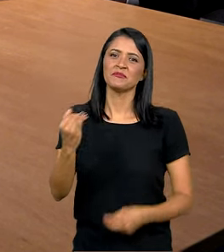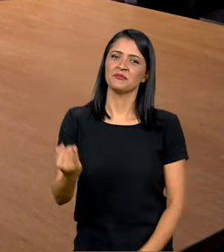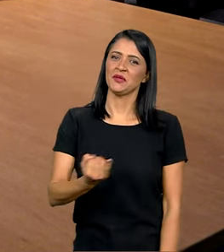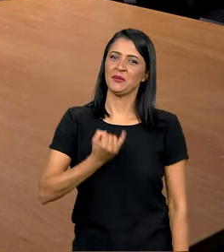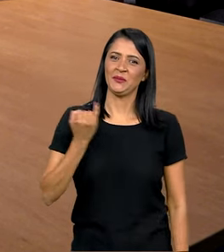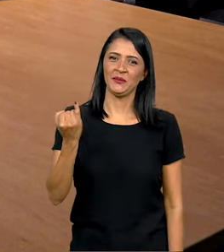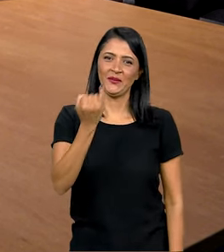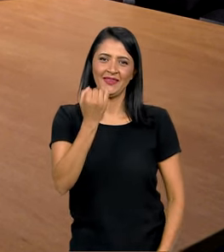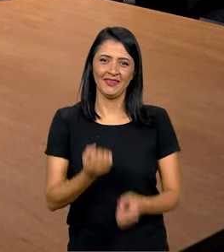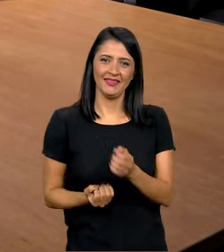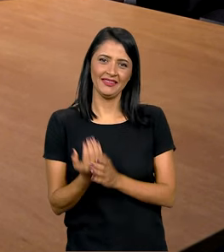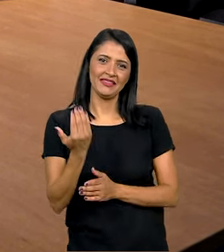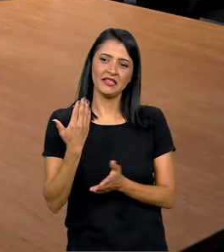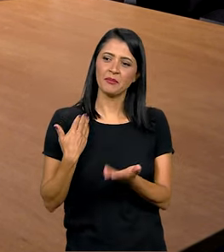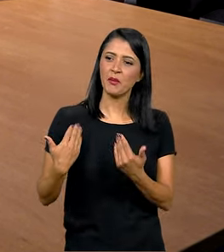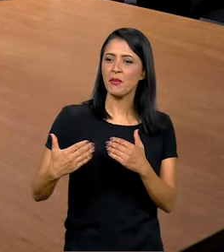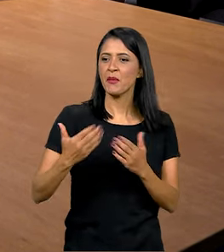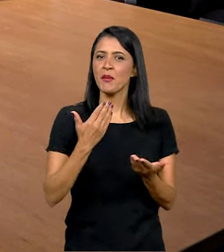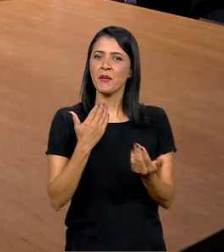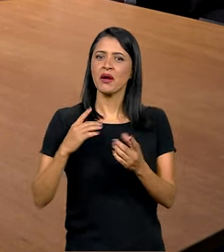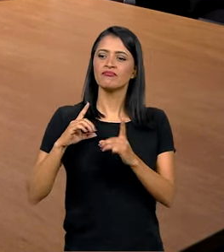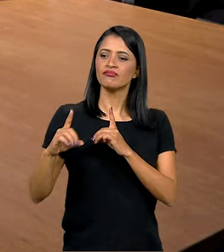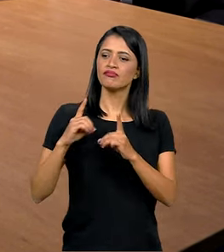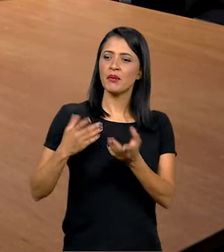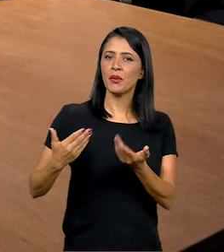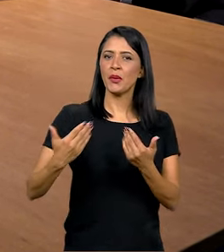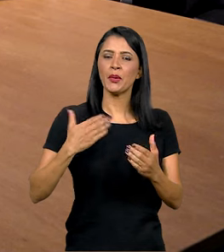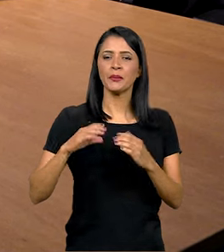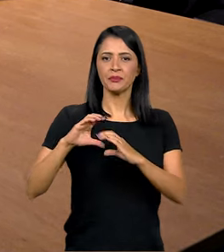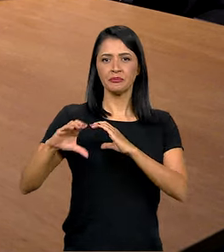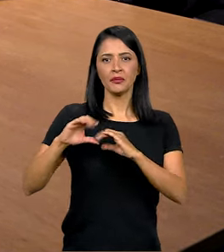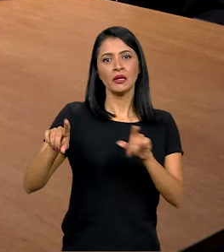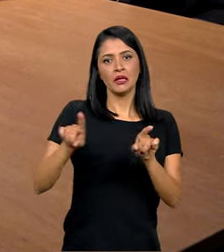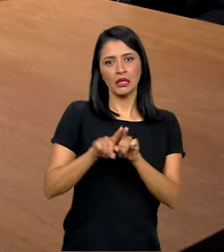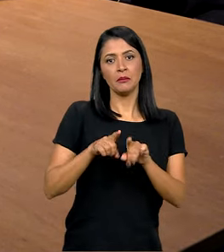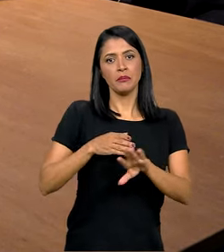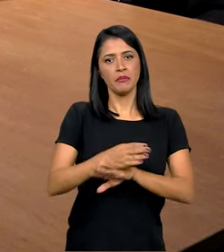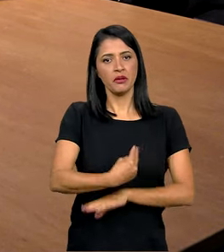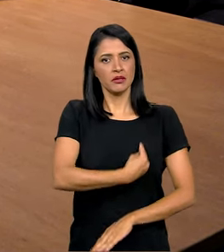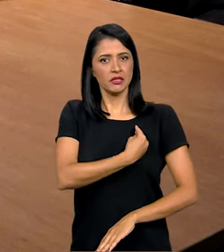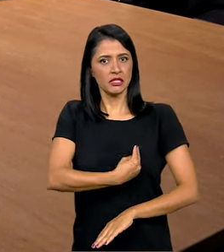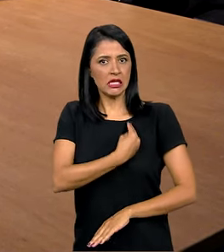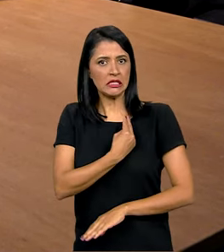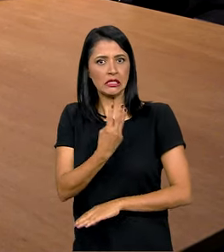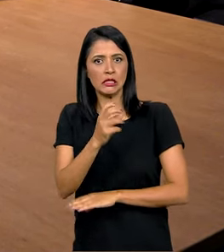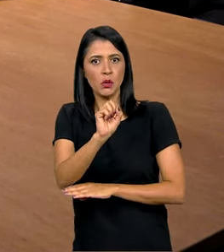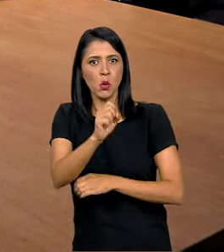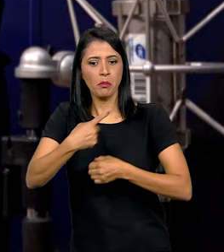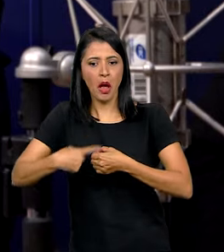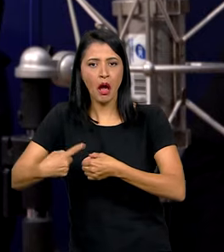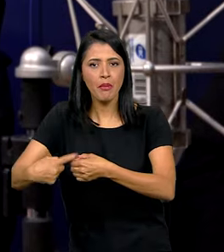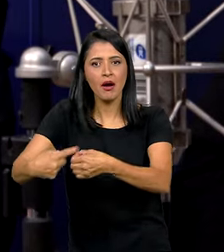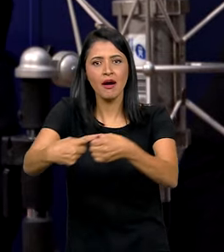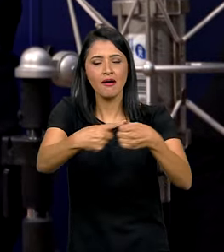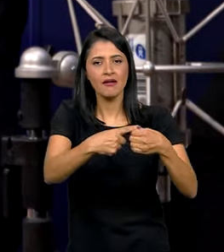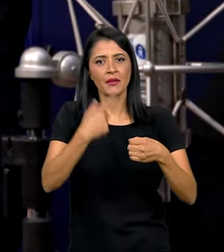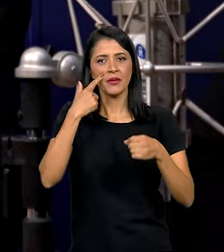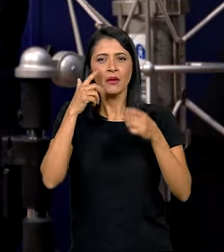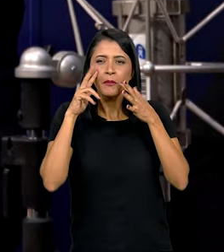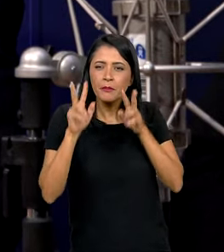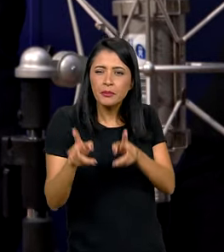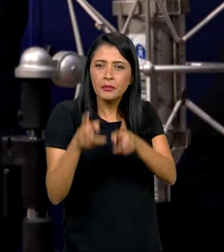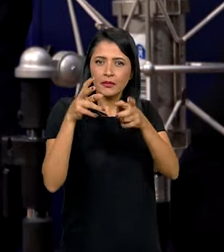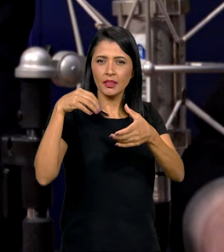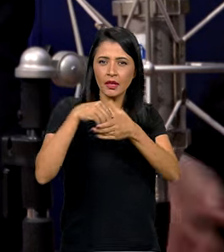foi fundamental nessa construção de comuniqué E sem contar também a a a a presença massiva das 38 cidades o que eu pude notar